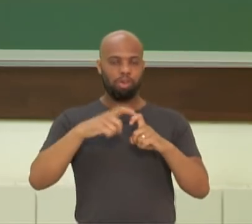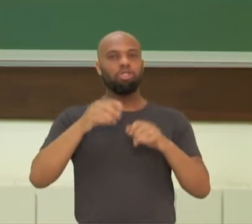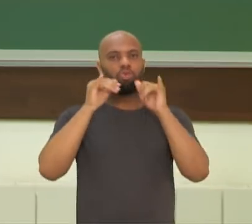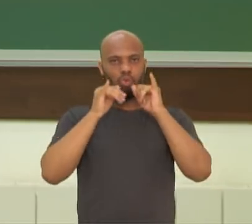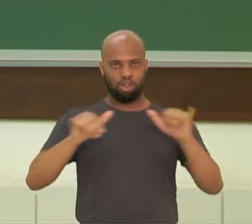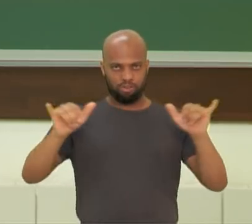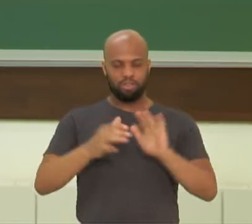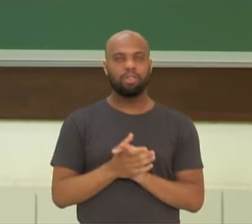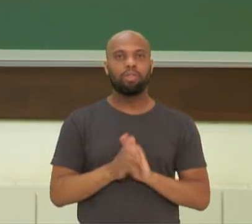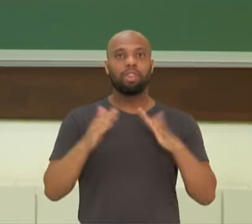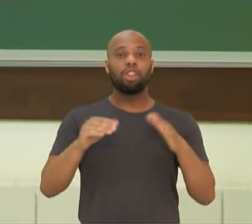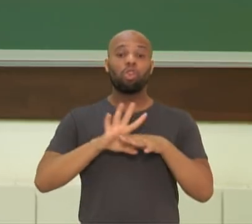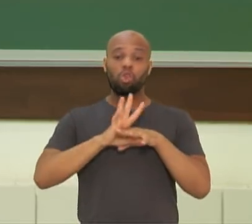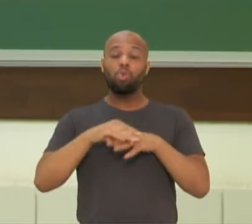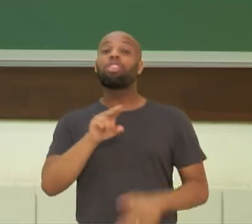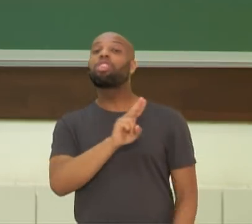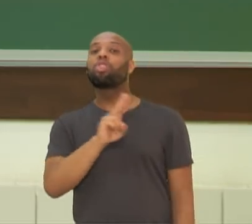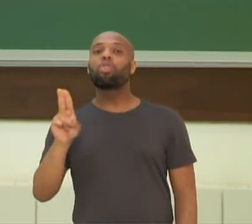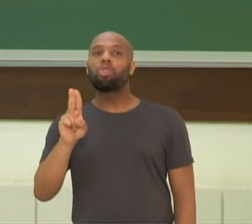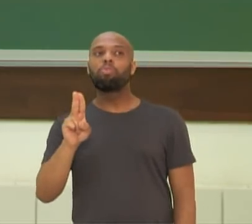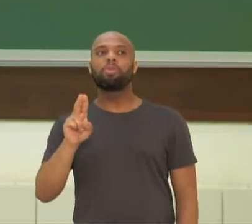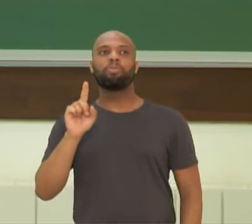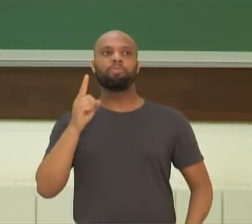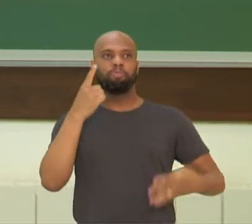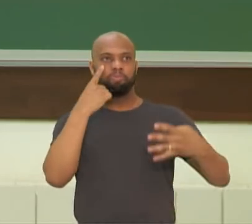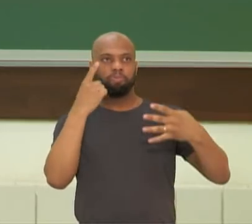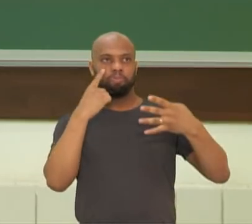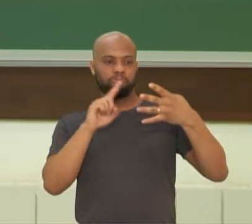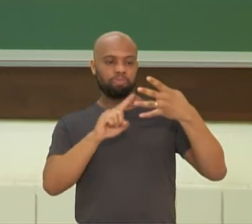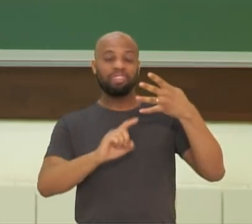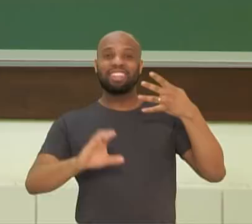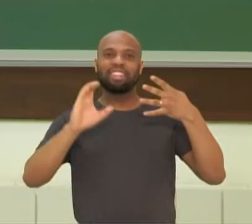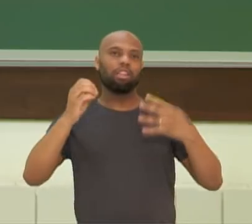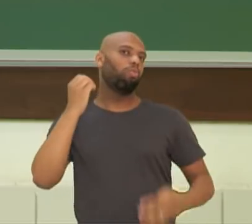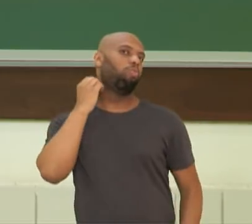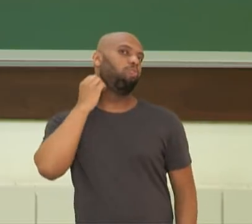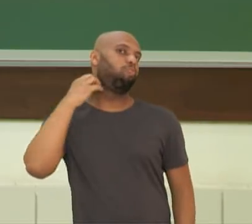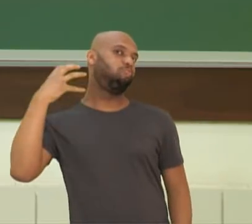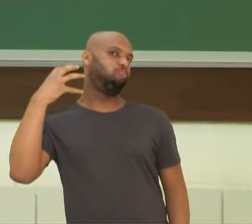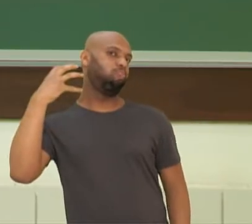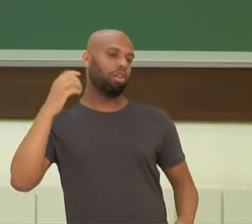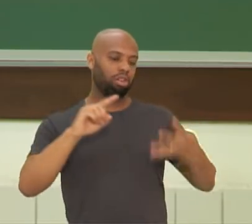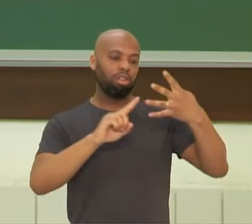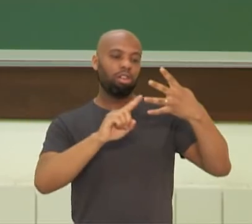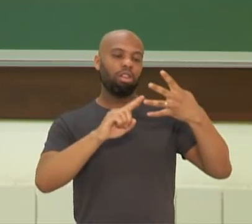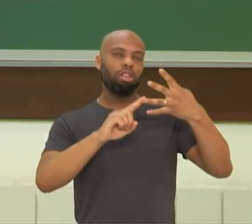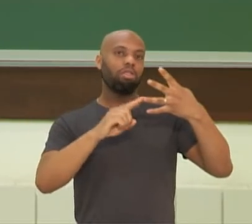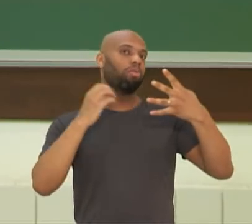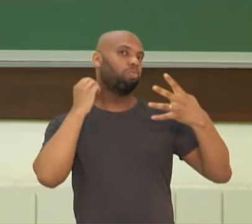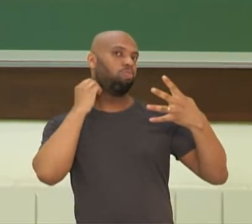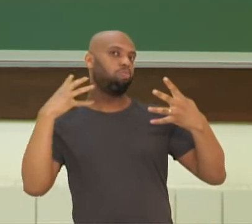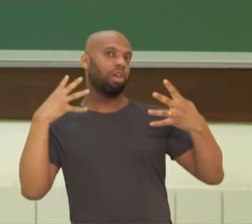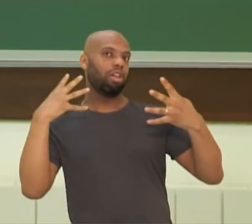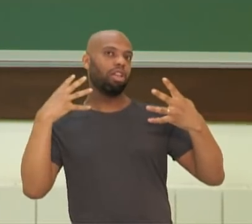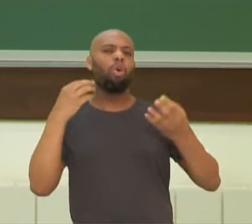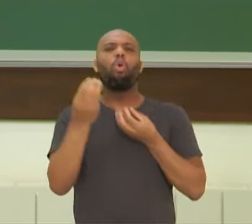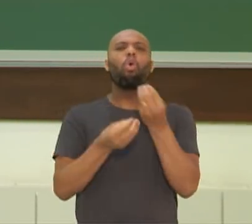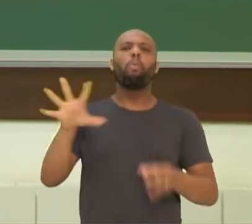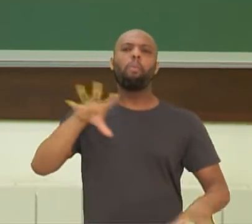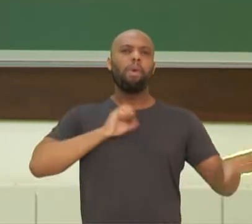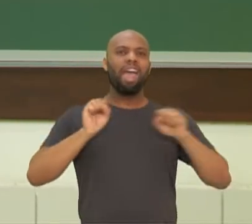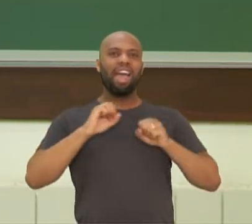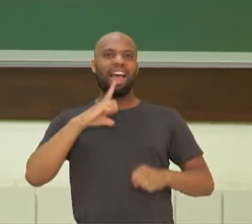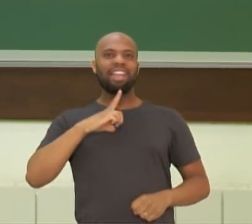médico, tá? Então, que doença é essa? Cachumba, né? Uma doença viral que se pega, inclusive, por gotículas através do